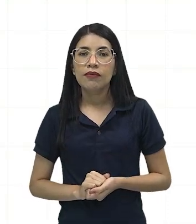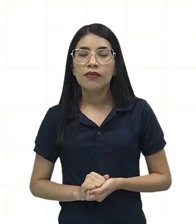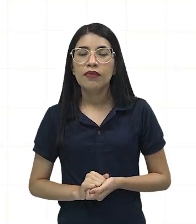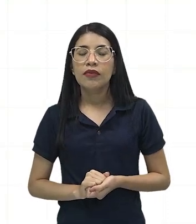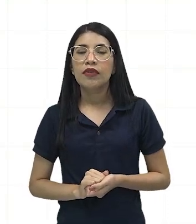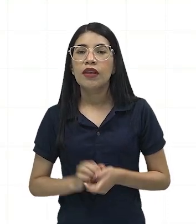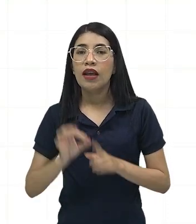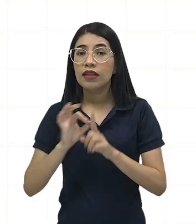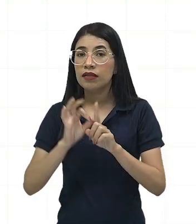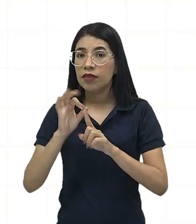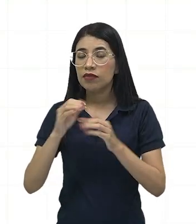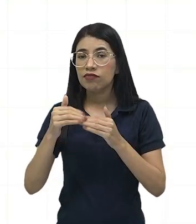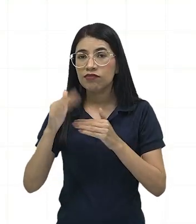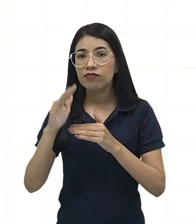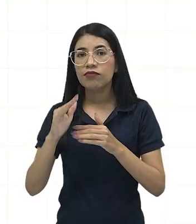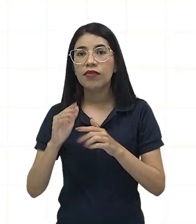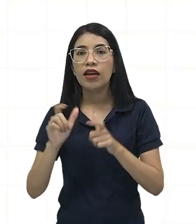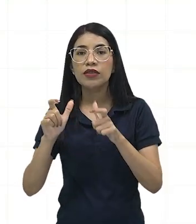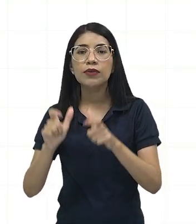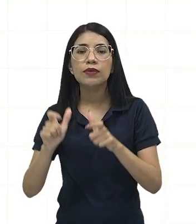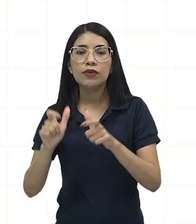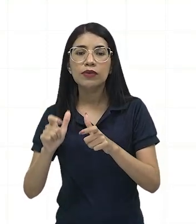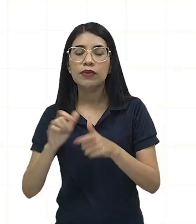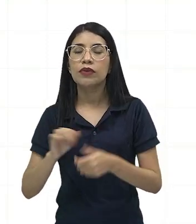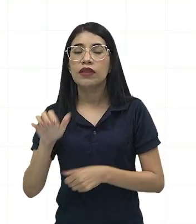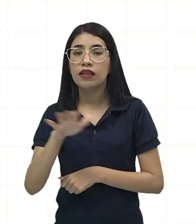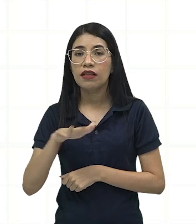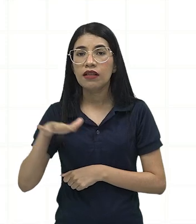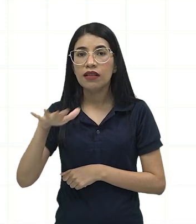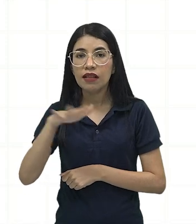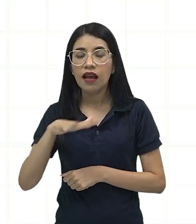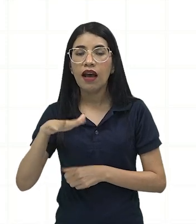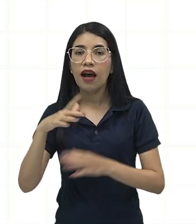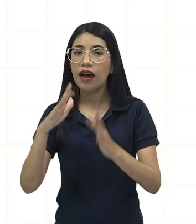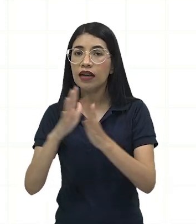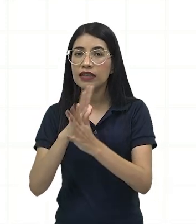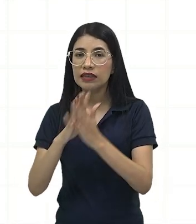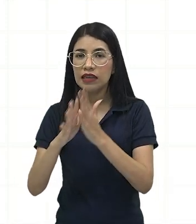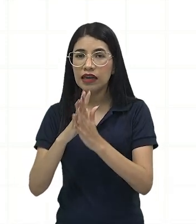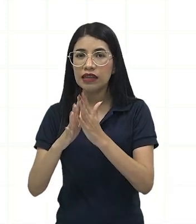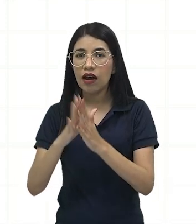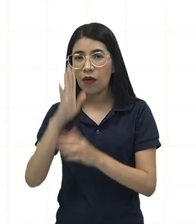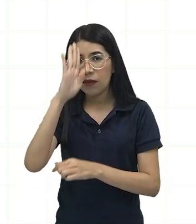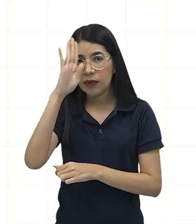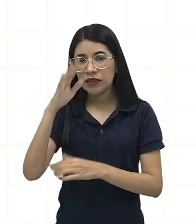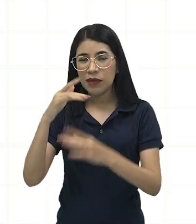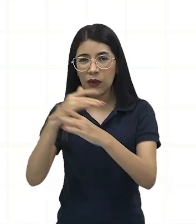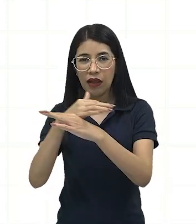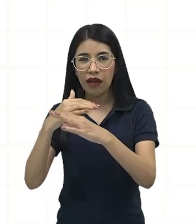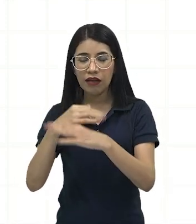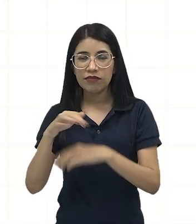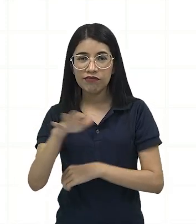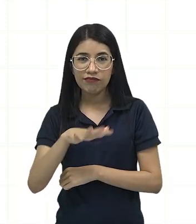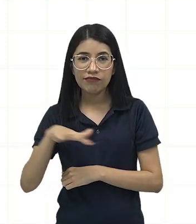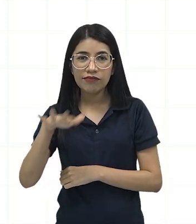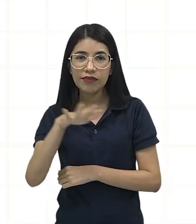dessa temperatura aonde? Na região central, que é justamente